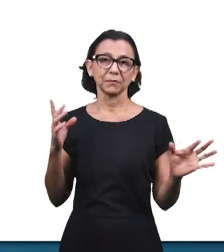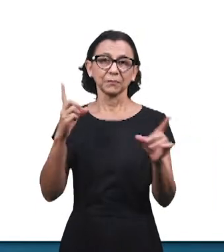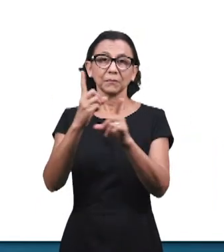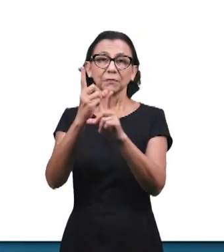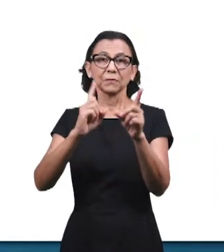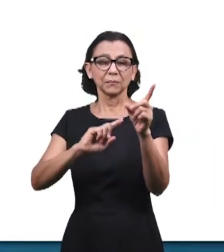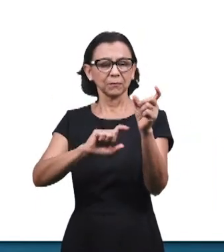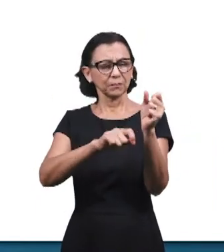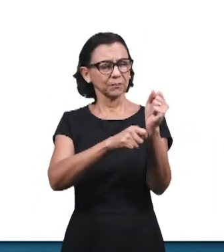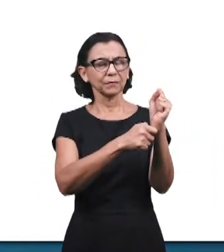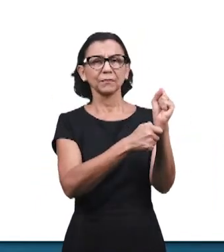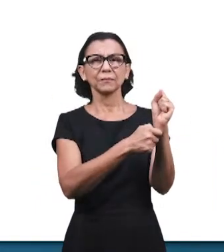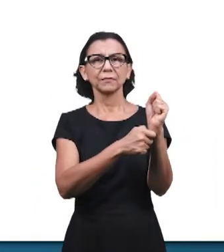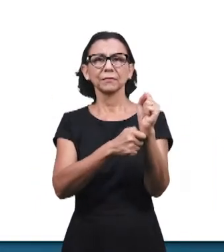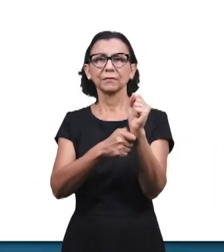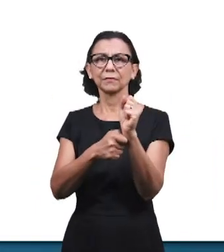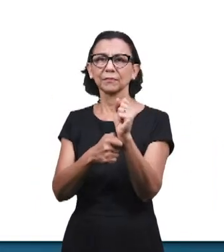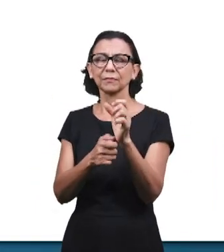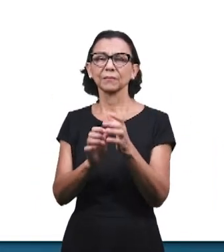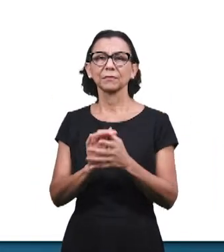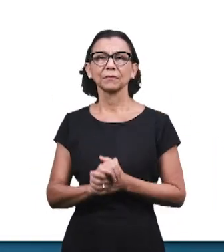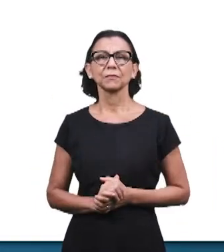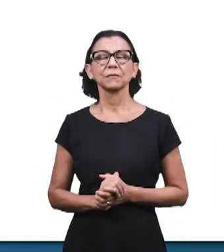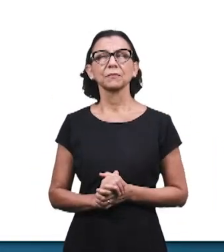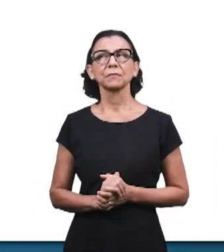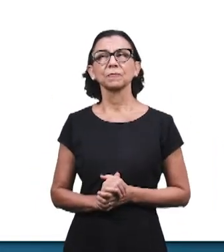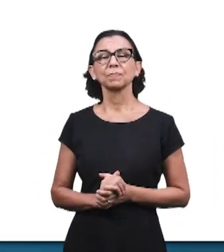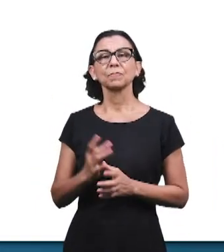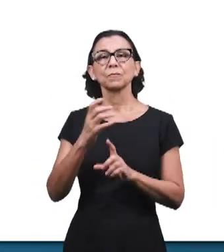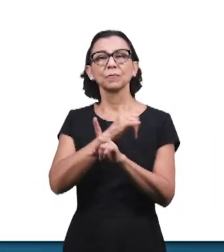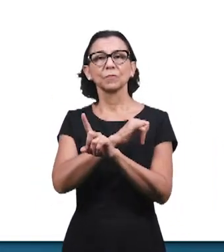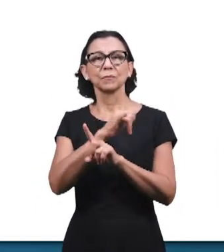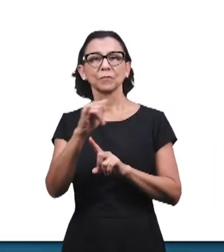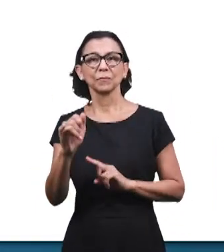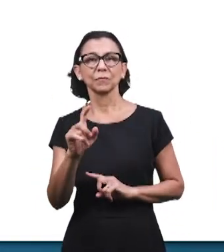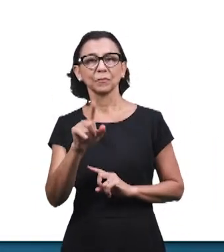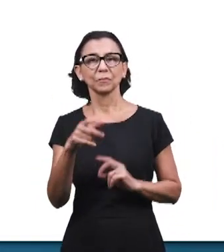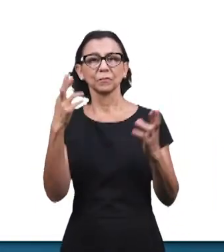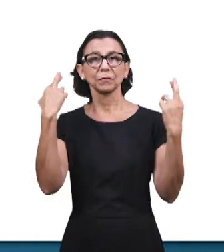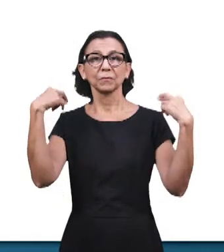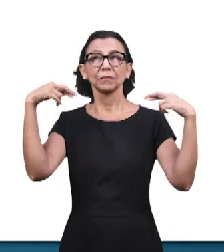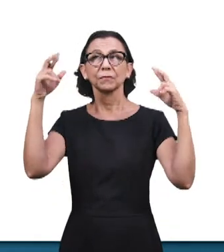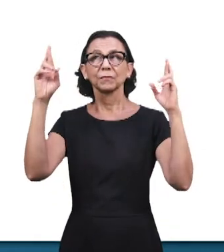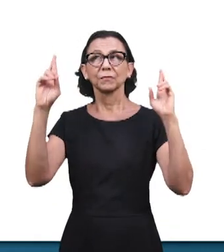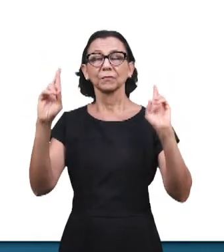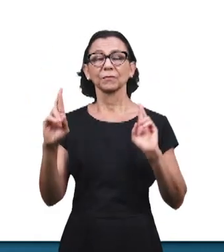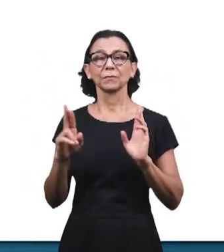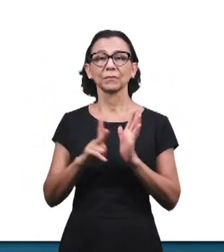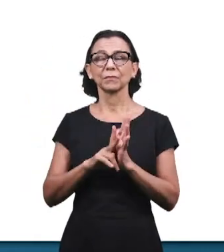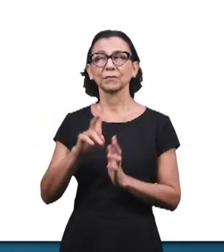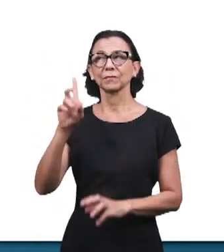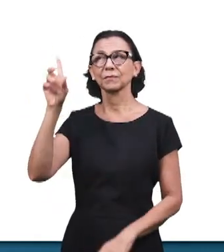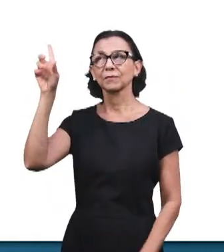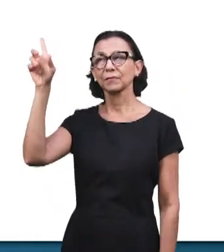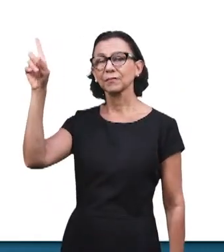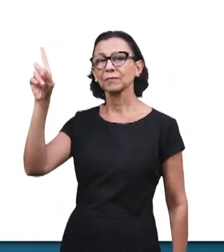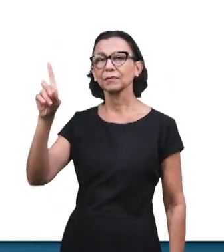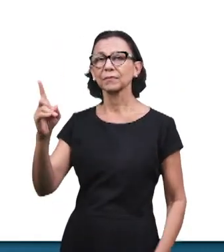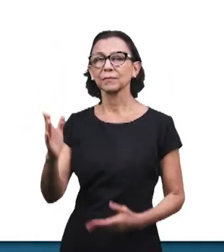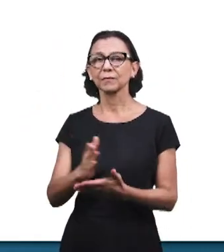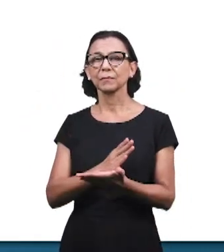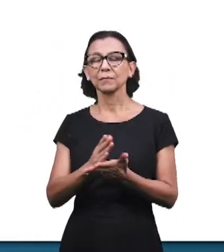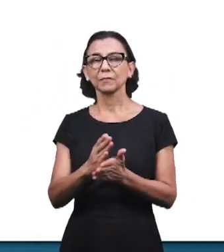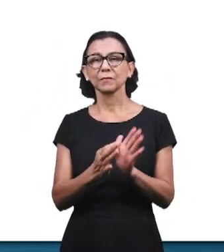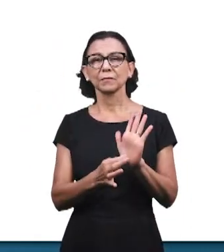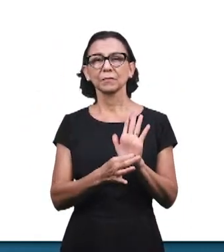descobrir o mistério profetizado como o Cordeiro de Deus. Então a nossa pergunta, ela faz algumas propostas,